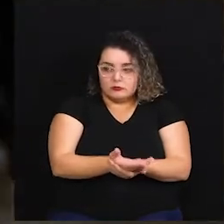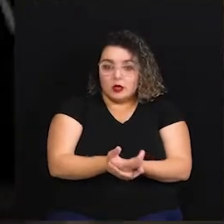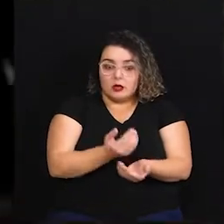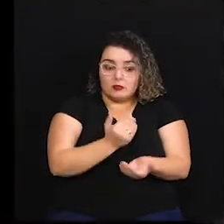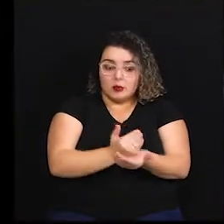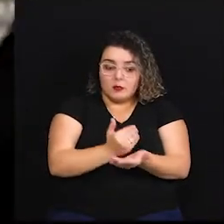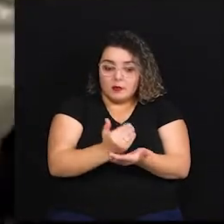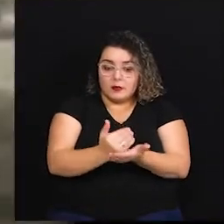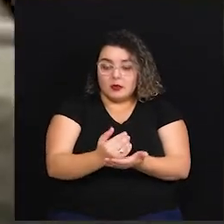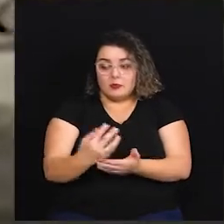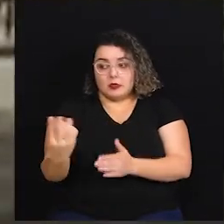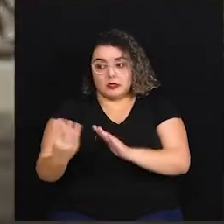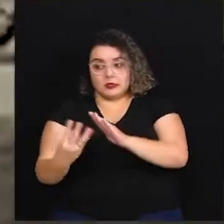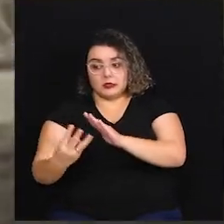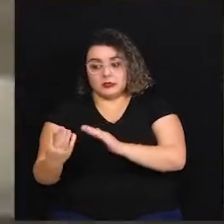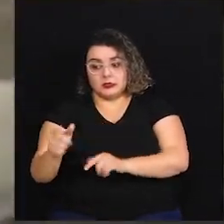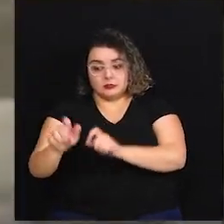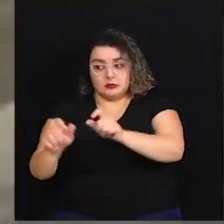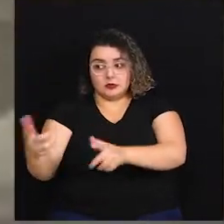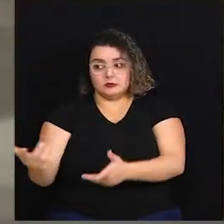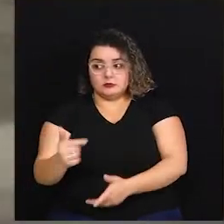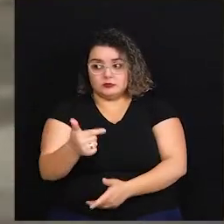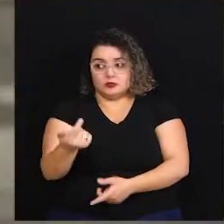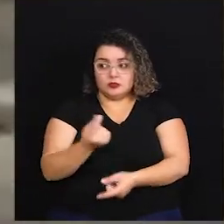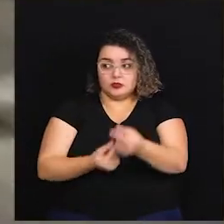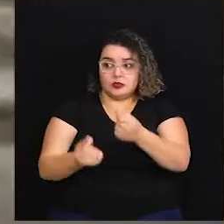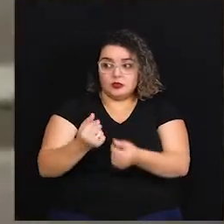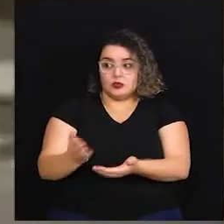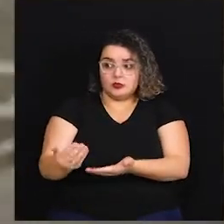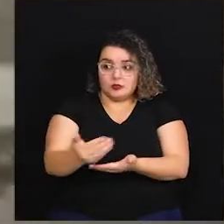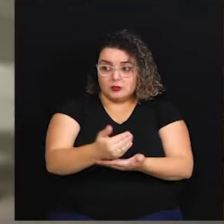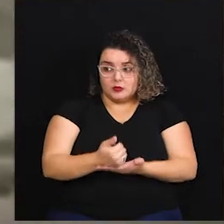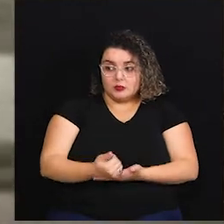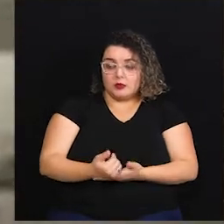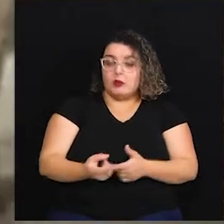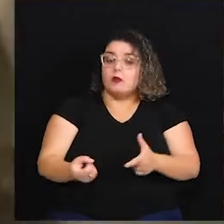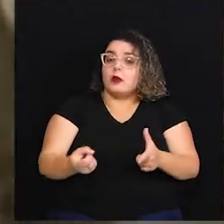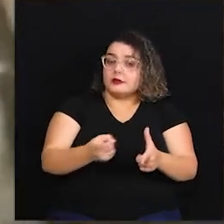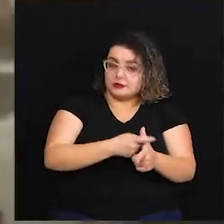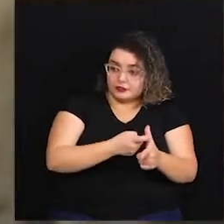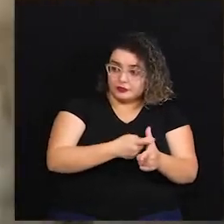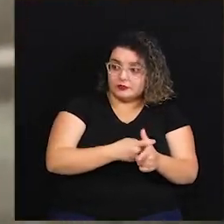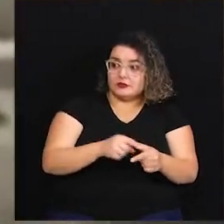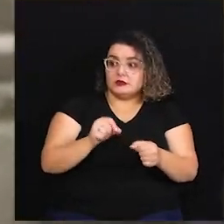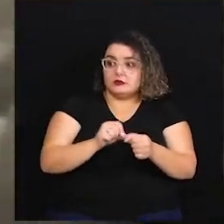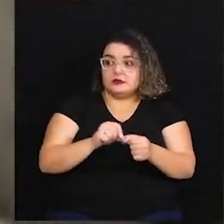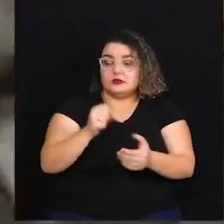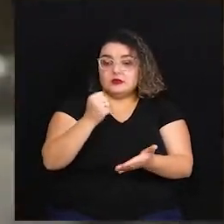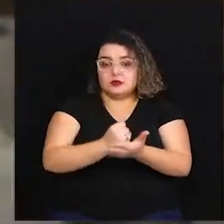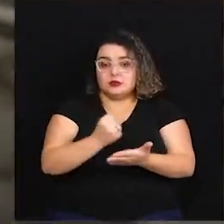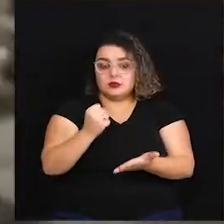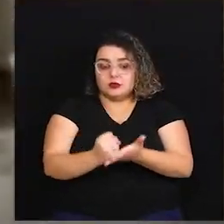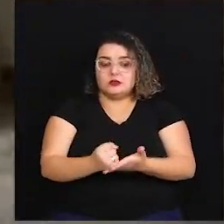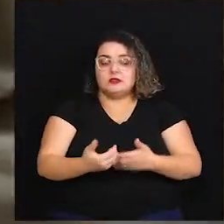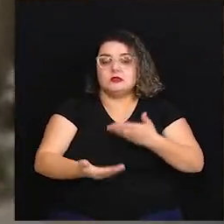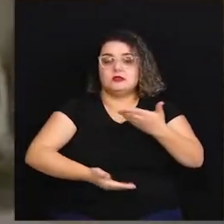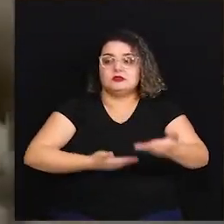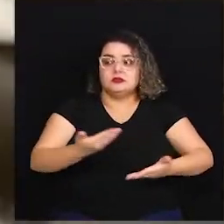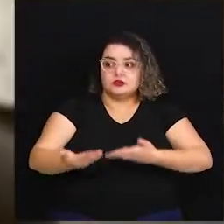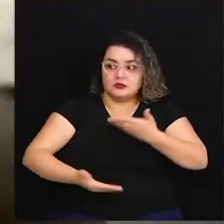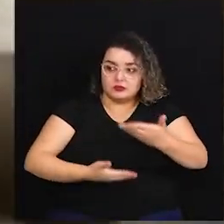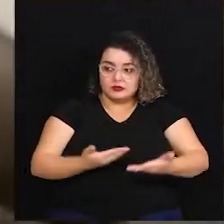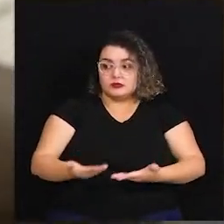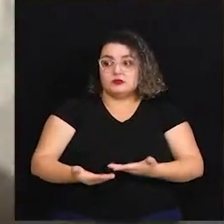um empréstimo com terceiros, uma vez que não tinham outros recursos para arcar com o valor da dívida. Faziam contratos de locação de